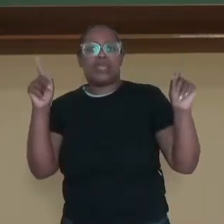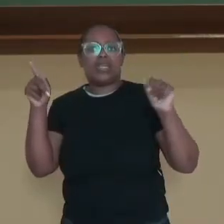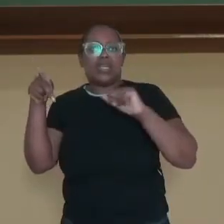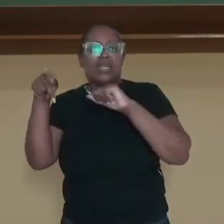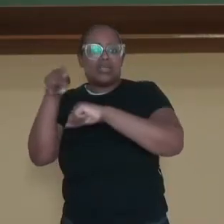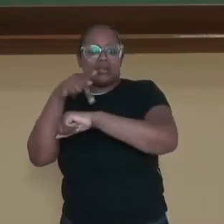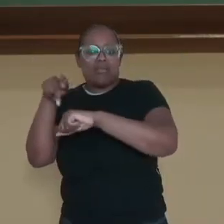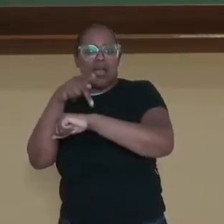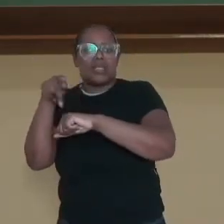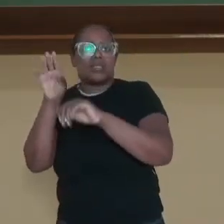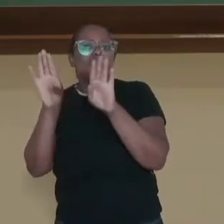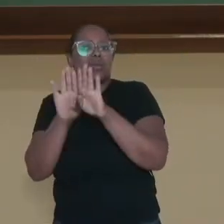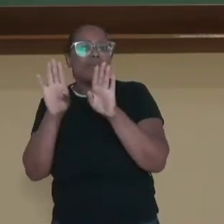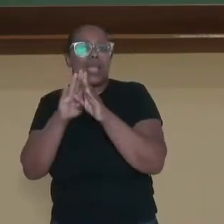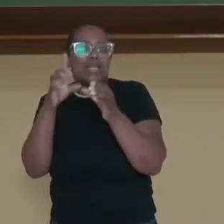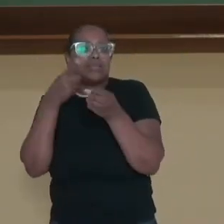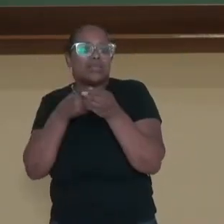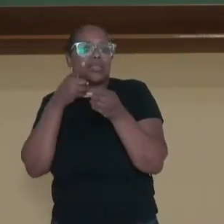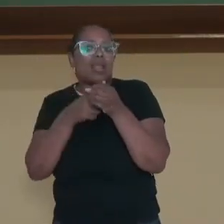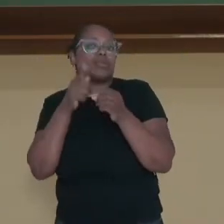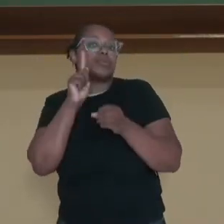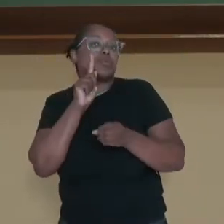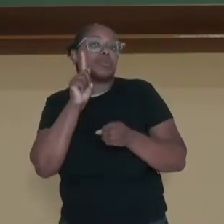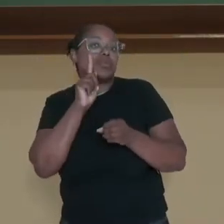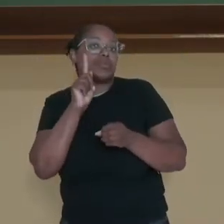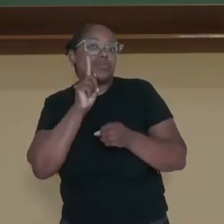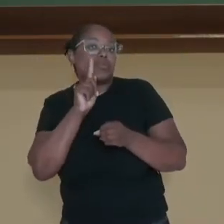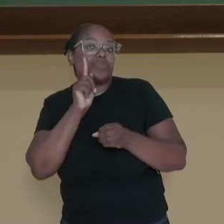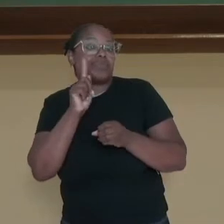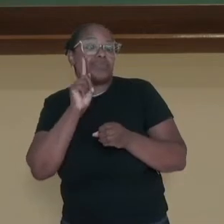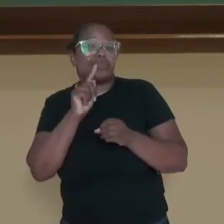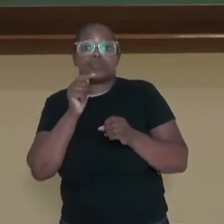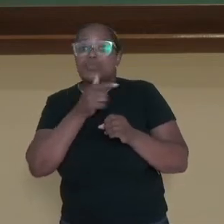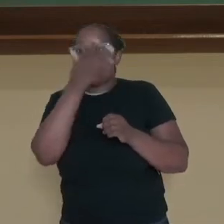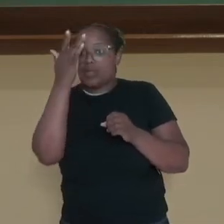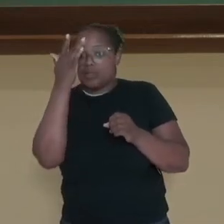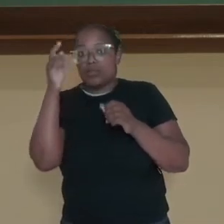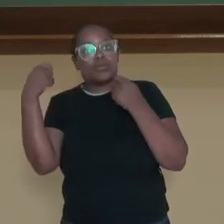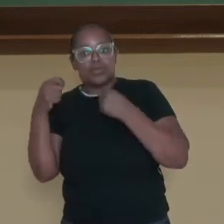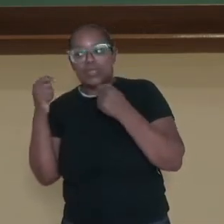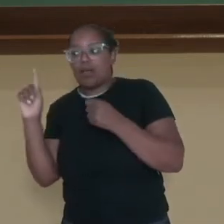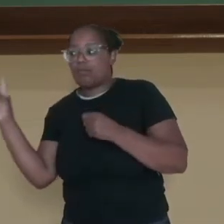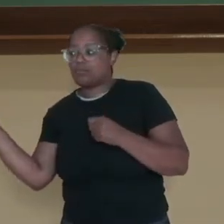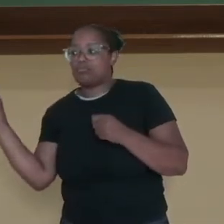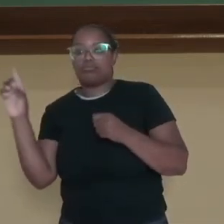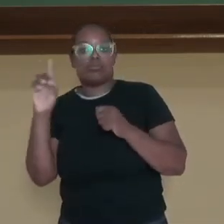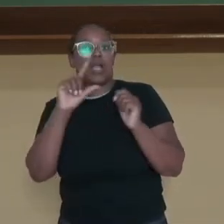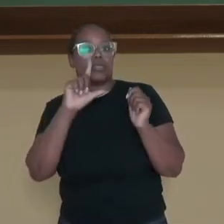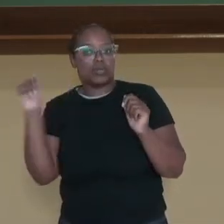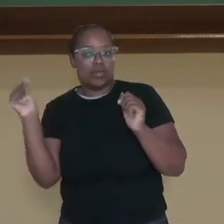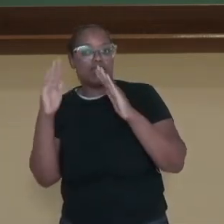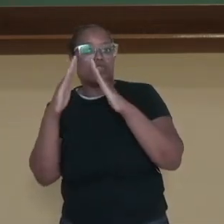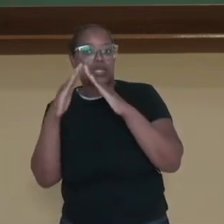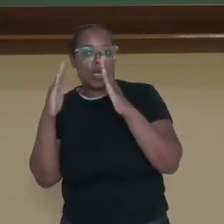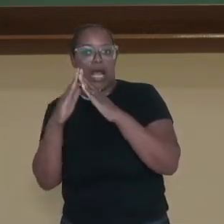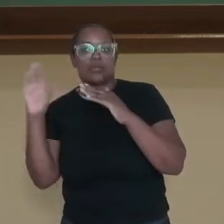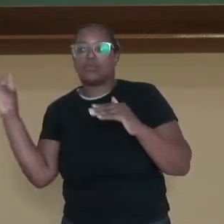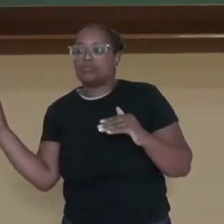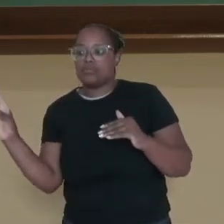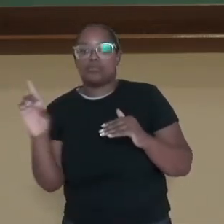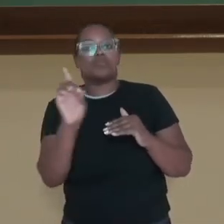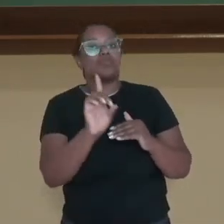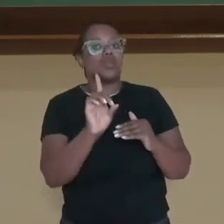mais interessante que era o seguinte: para participar dessa competição, você tinha que sair da sua casa e ir até o local da